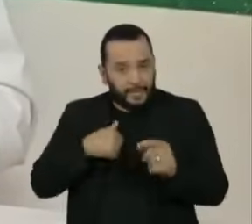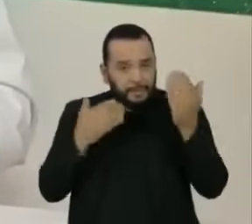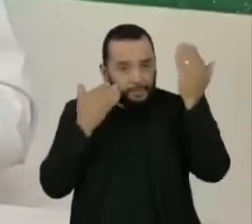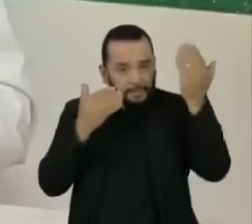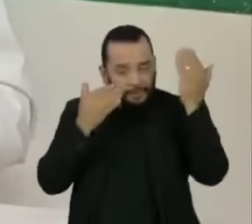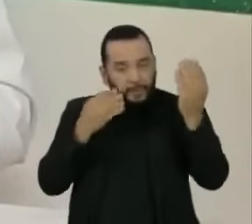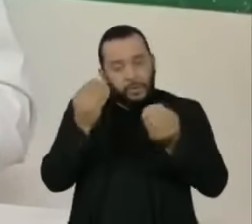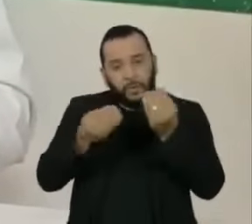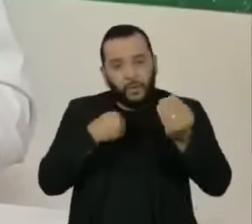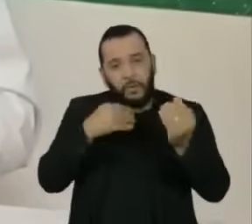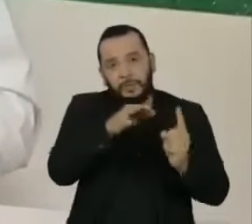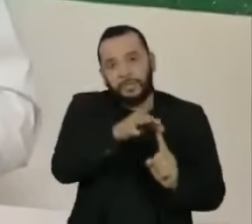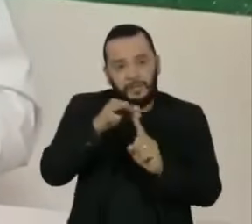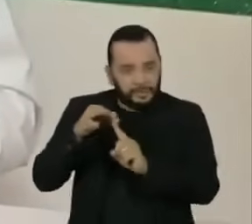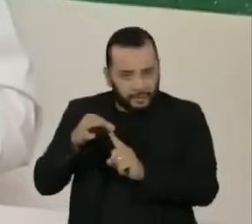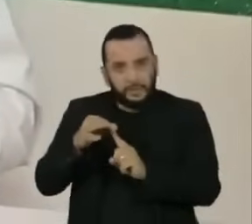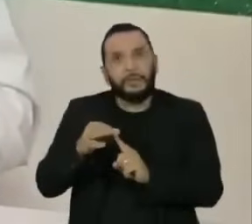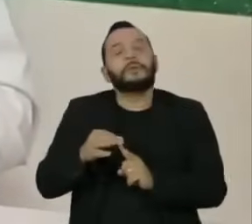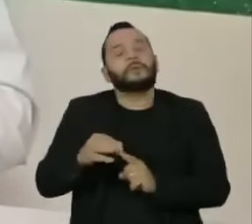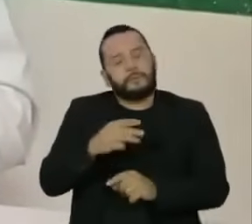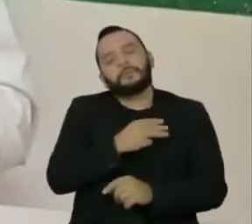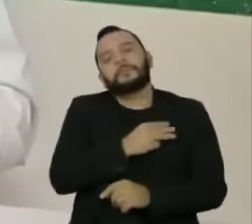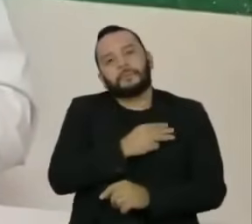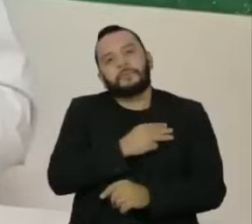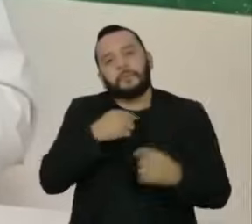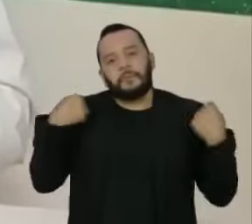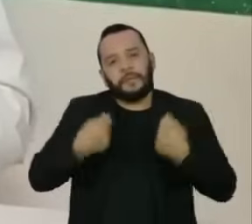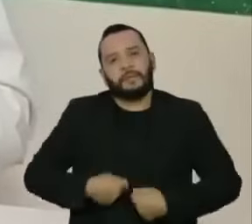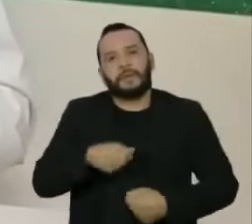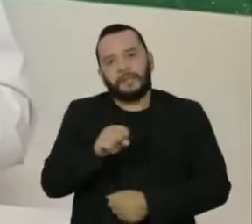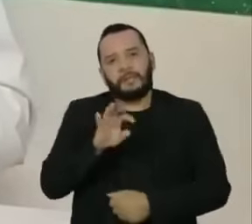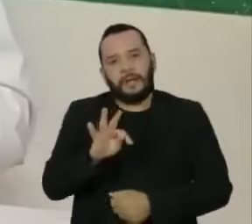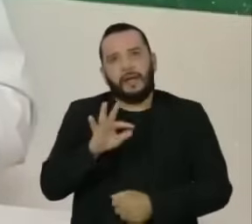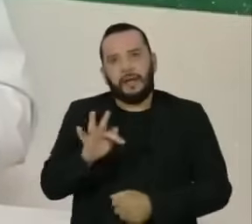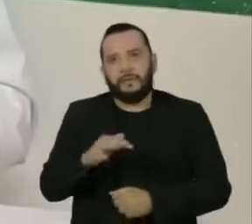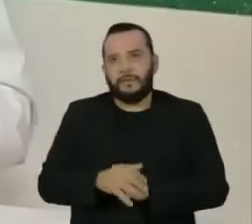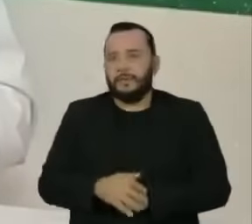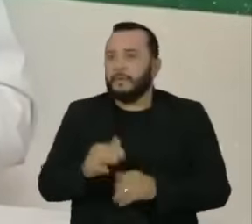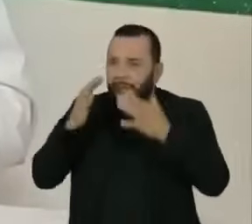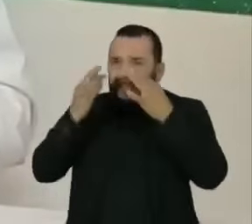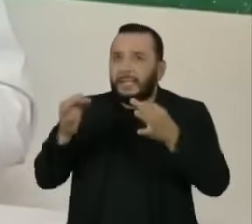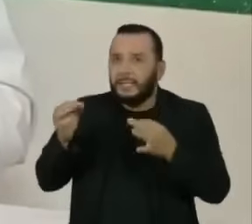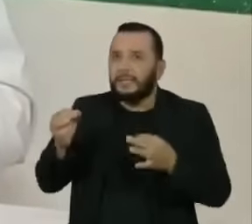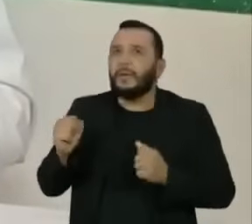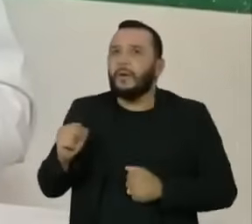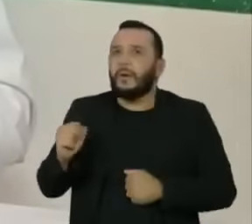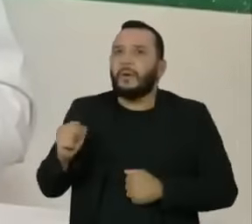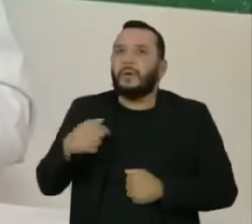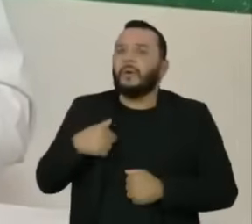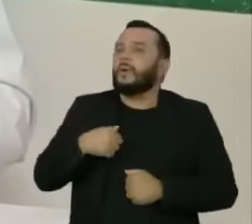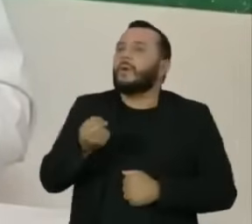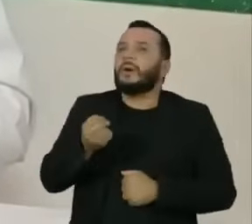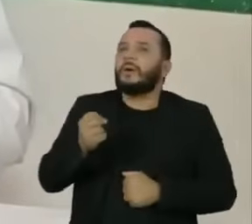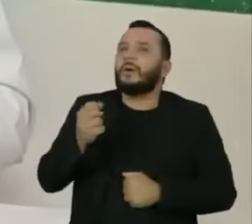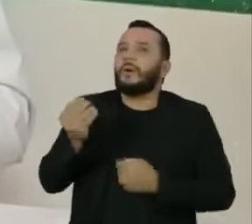do Supremo Tribunal Federal. Você acha que vale a vaga? Presta atenção, pessoal. Quanto você acha que vale a vaga para o Supremo